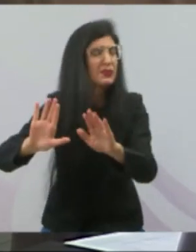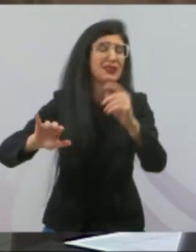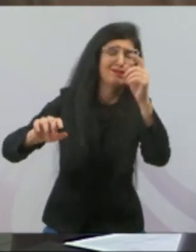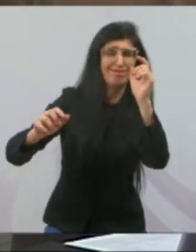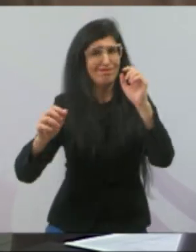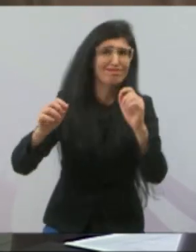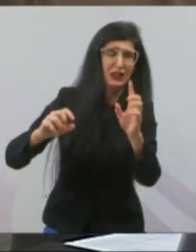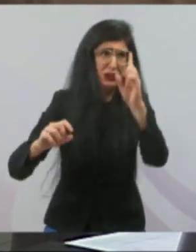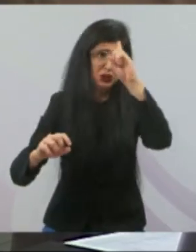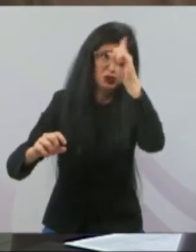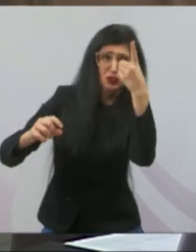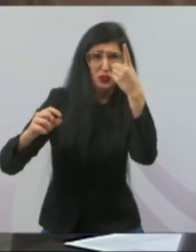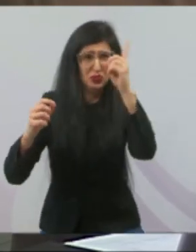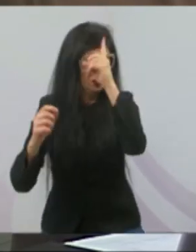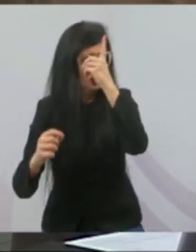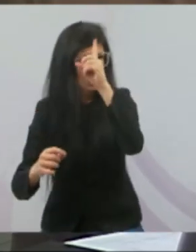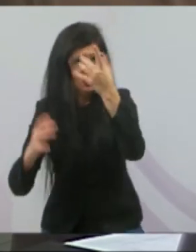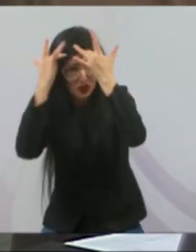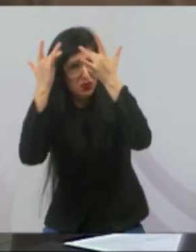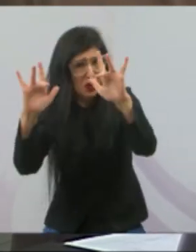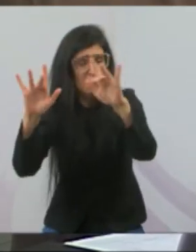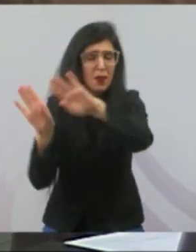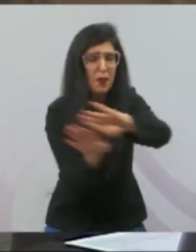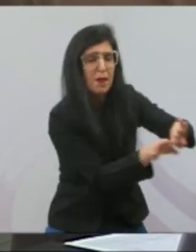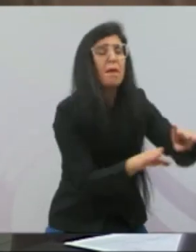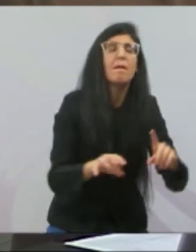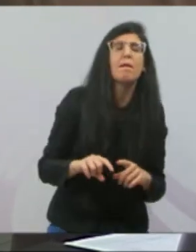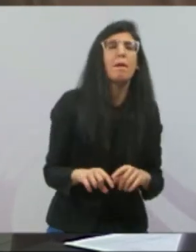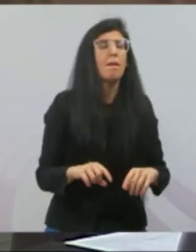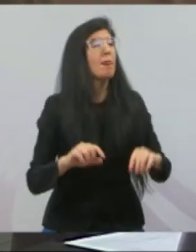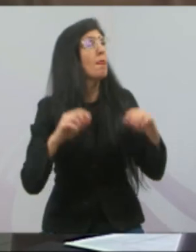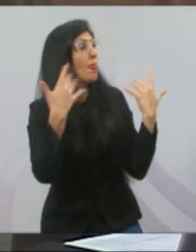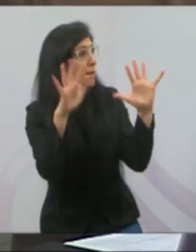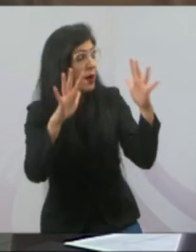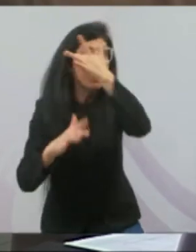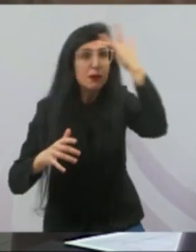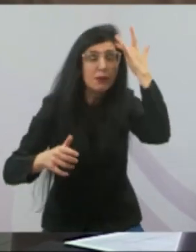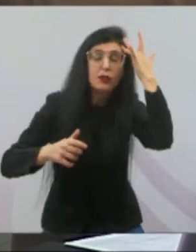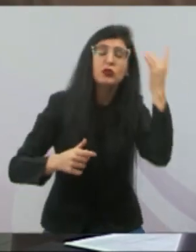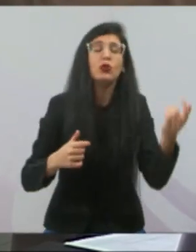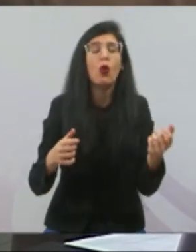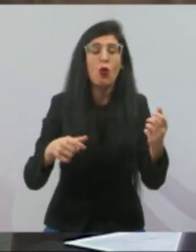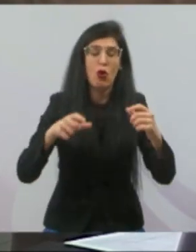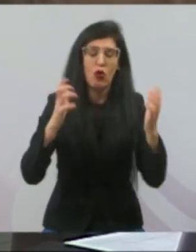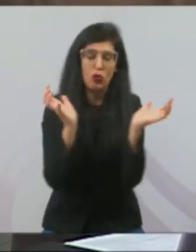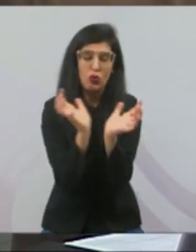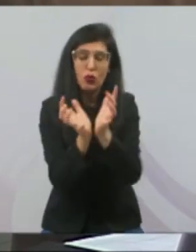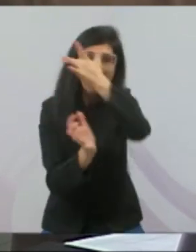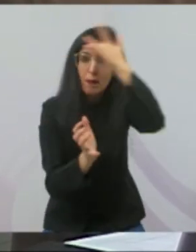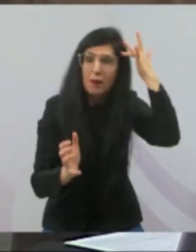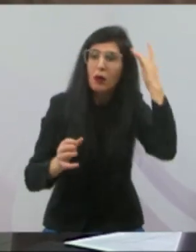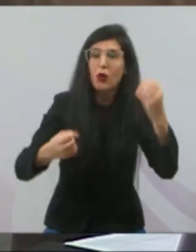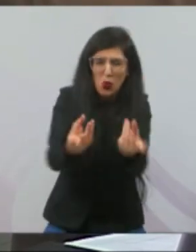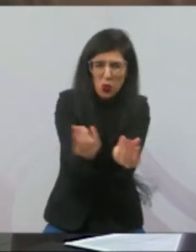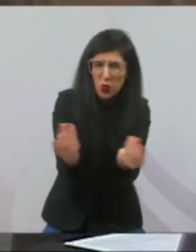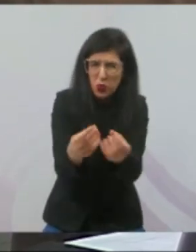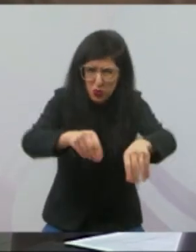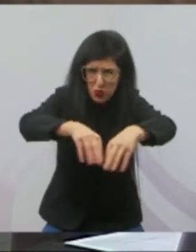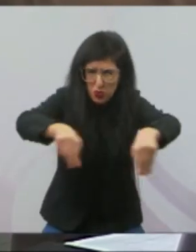pôde auxiliar, promovendo esse plano de providência e de remanejamento da verba para que eles pudessem pagar o aluguel. Então, eles vão